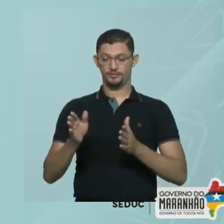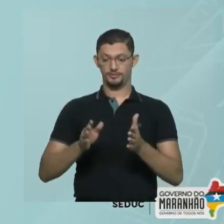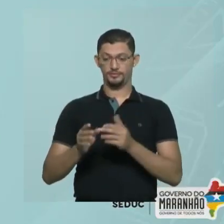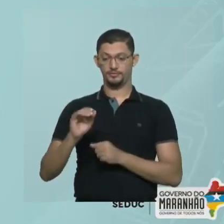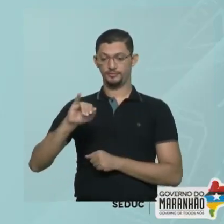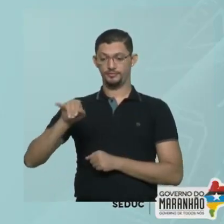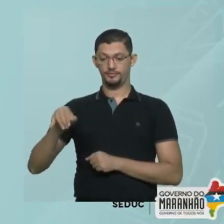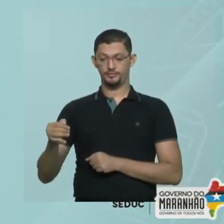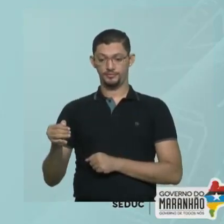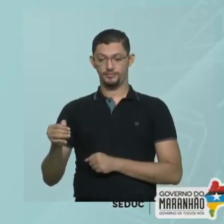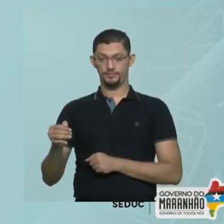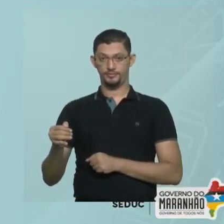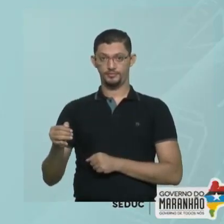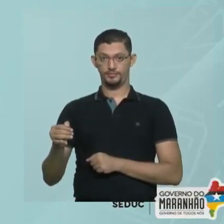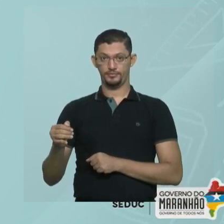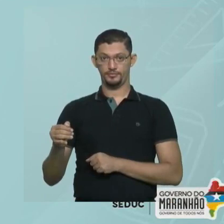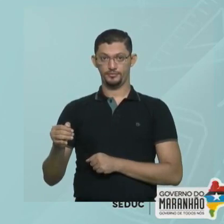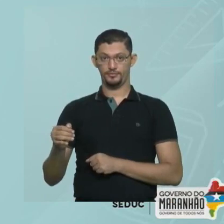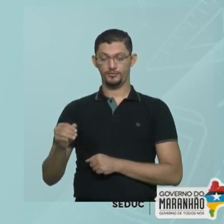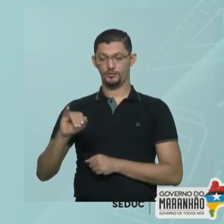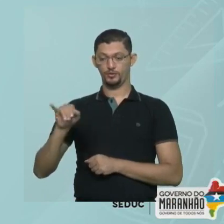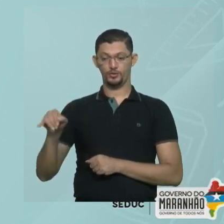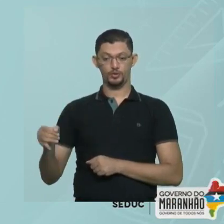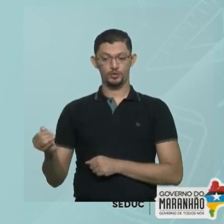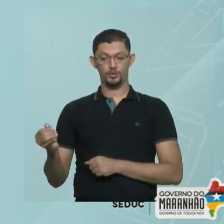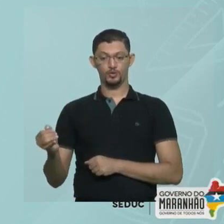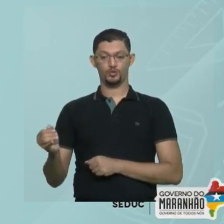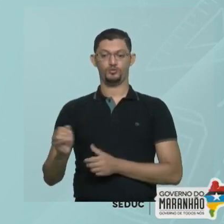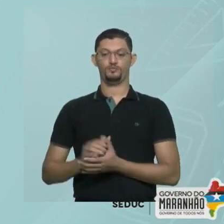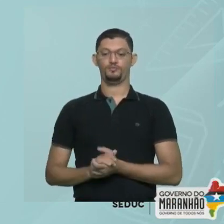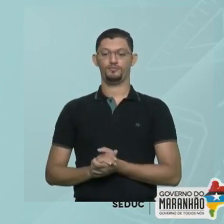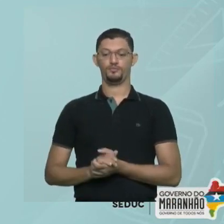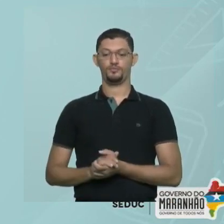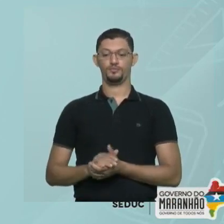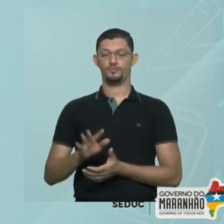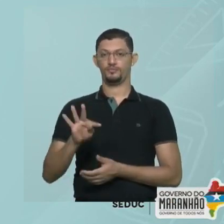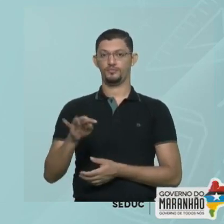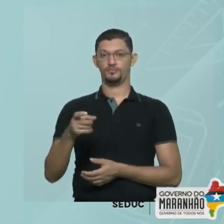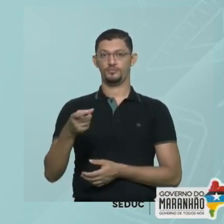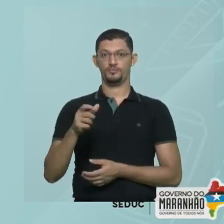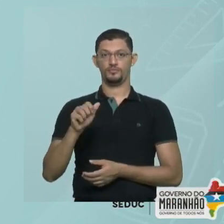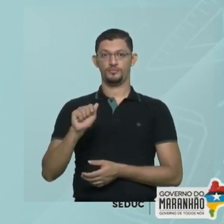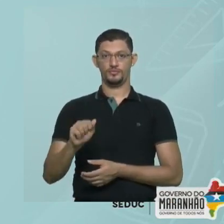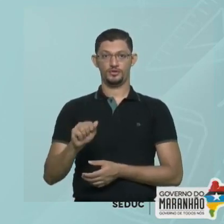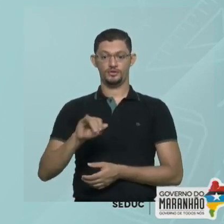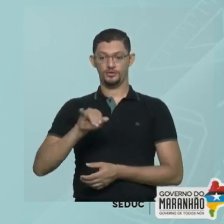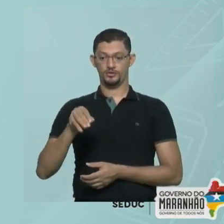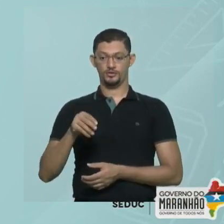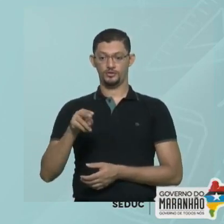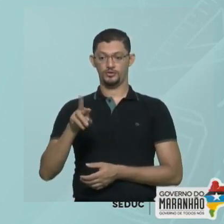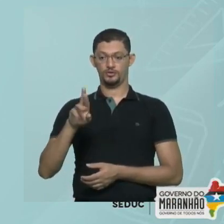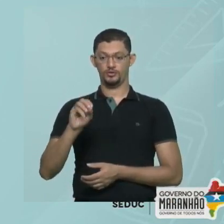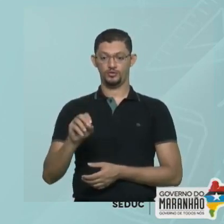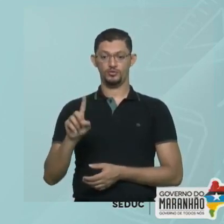o juro, que é J, mas é do juro. Aqui na taxa de juro a gente vai utilizar a letra I.